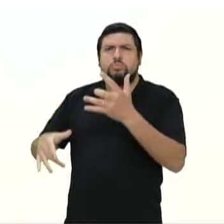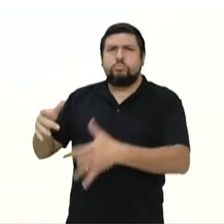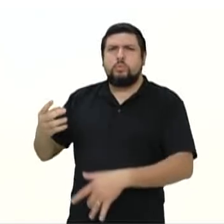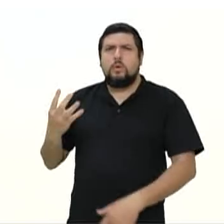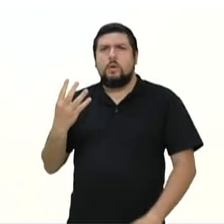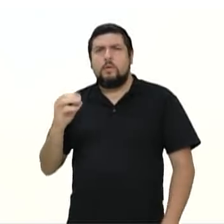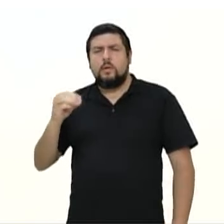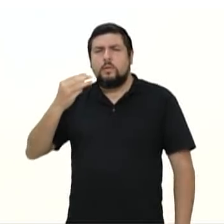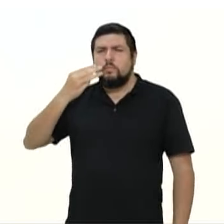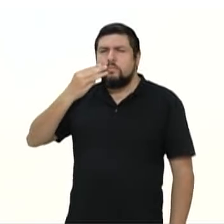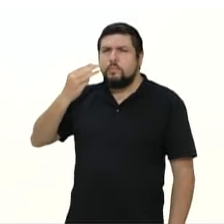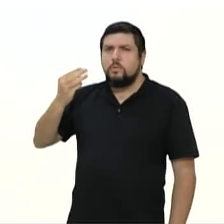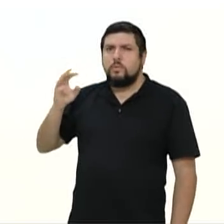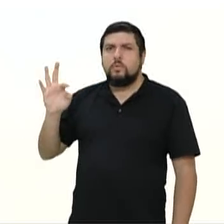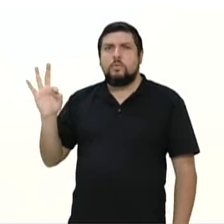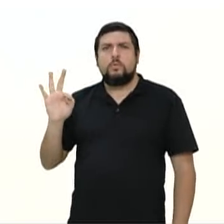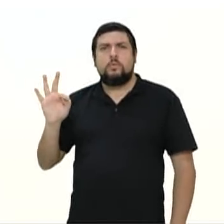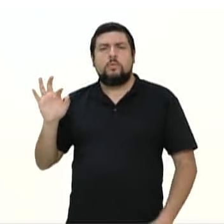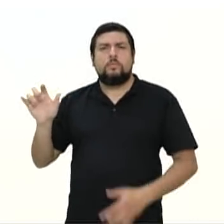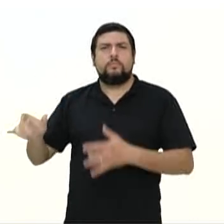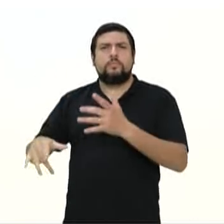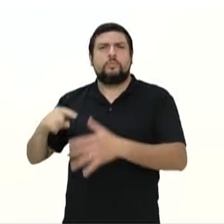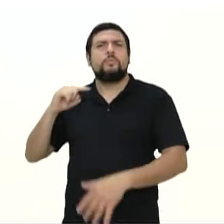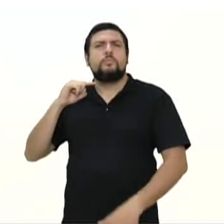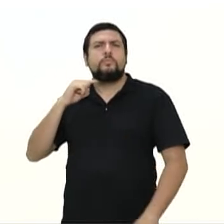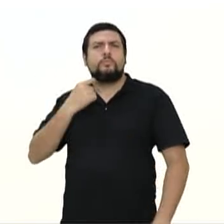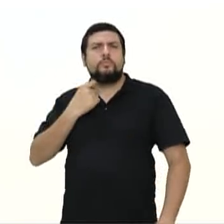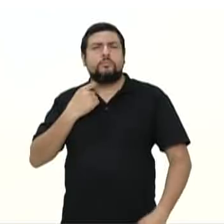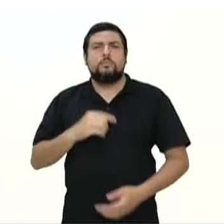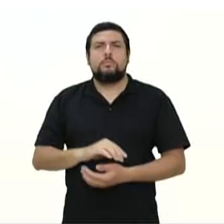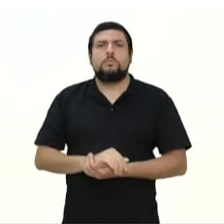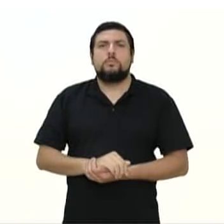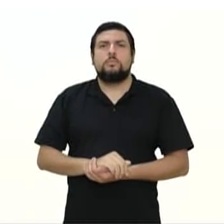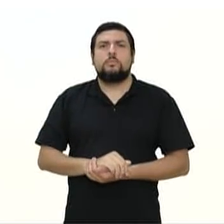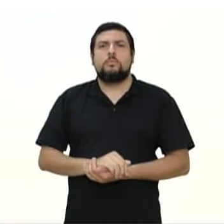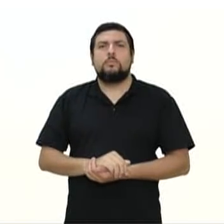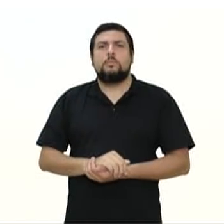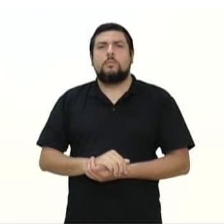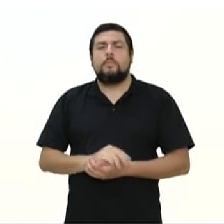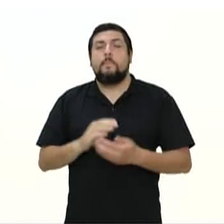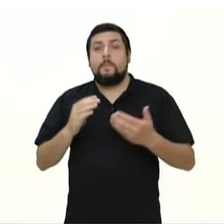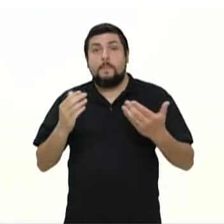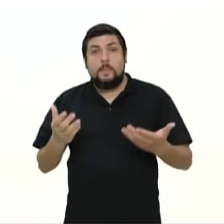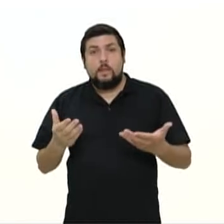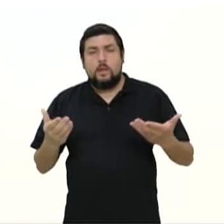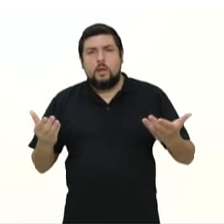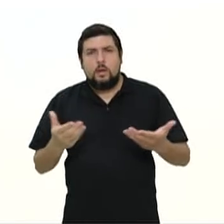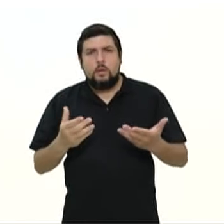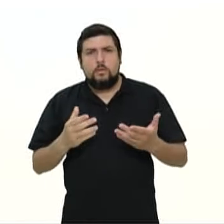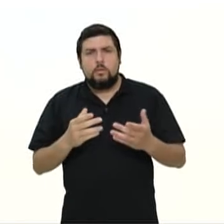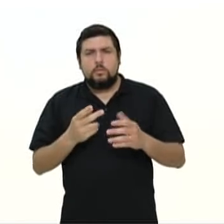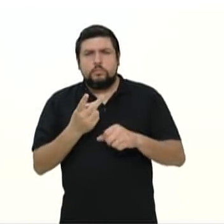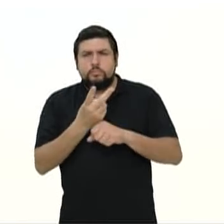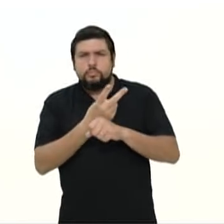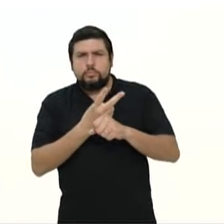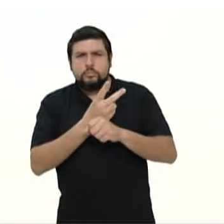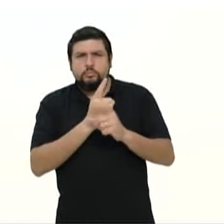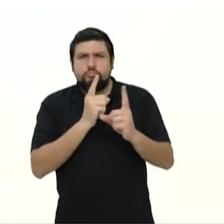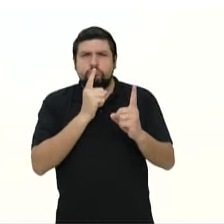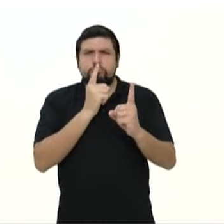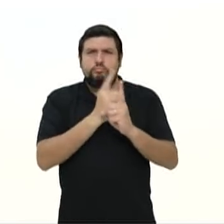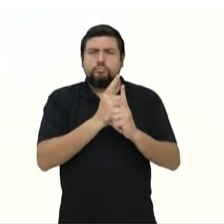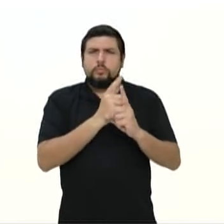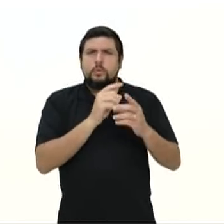milhões de toneladas de detritos. Veja, identifique e transcreva partes do